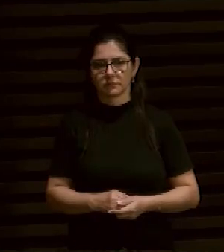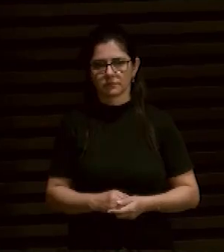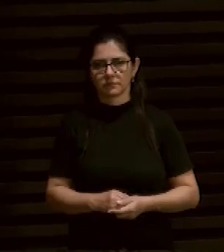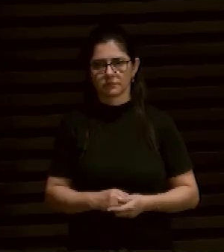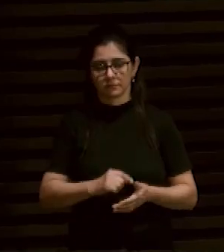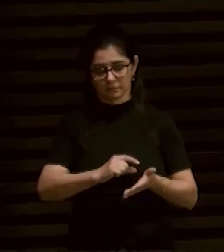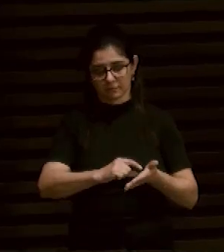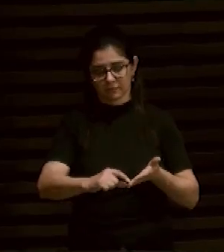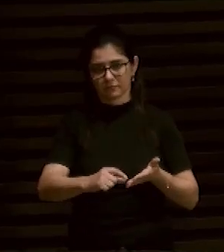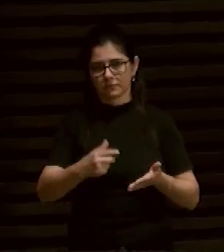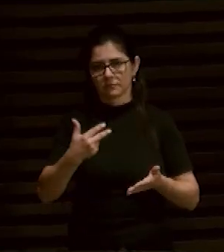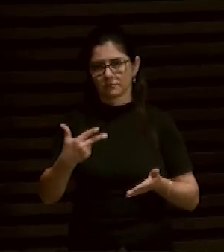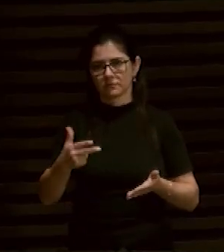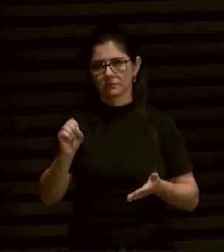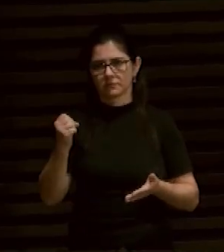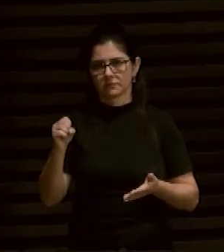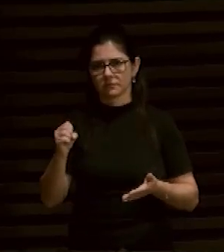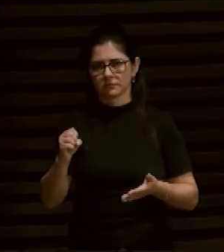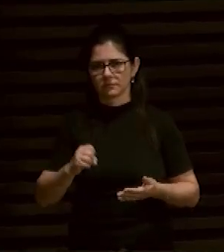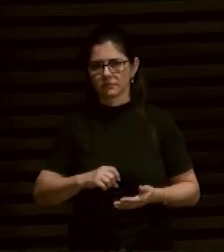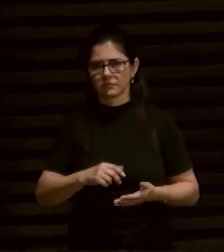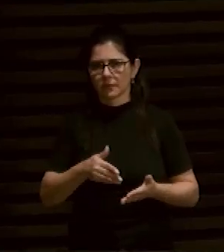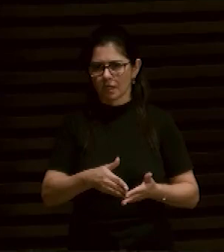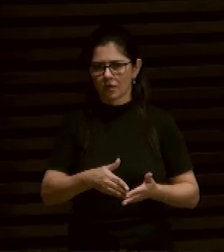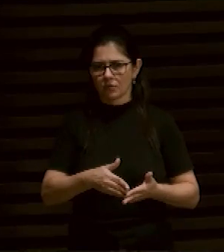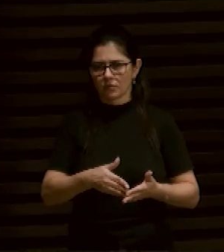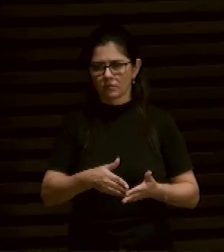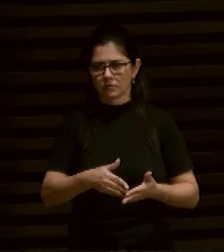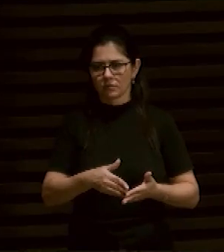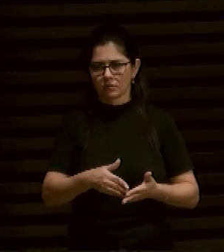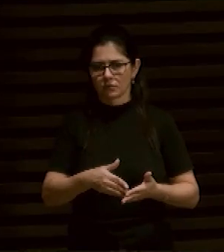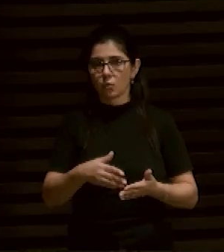No verso 38 até o verso 42.